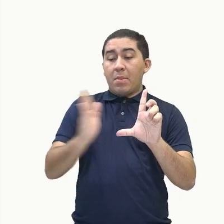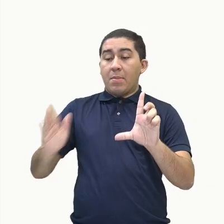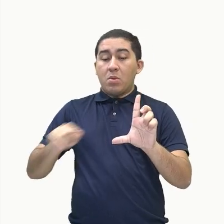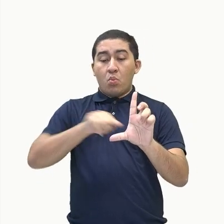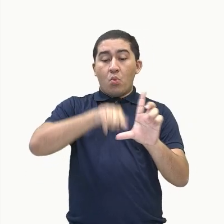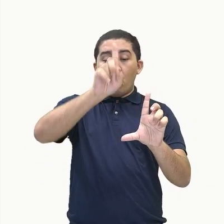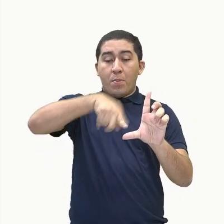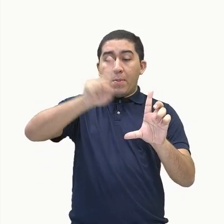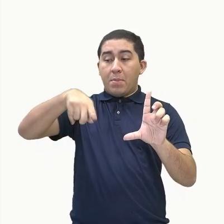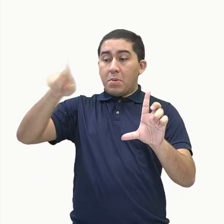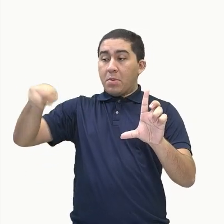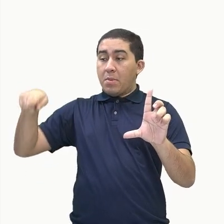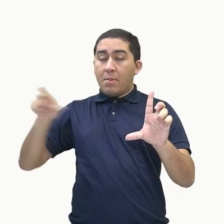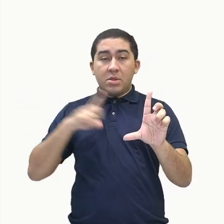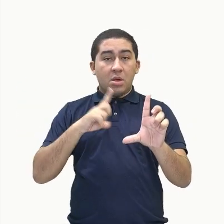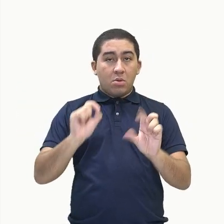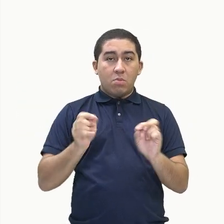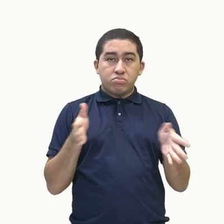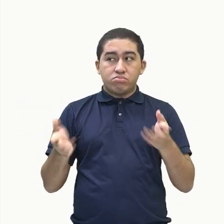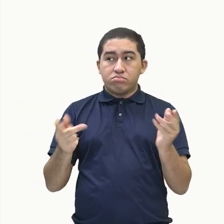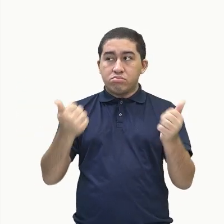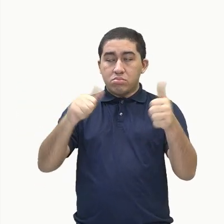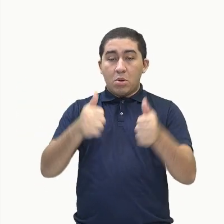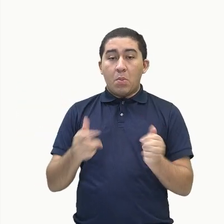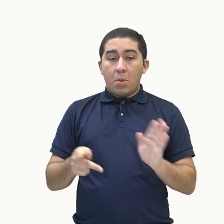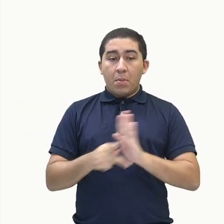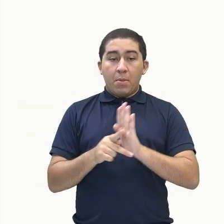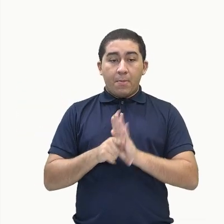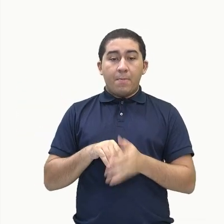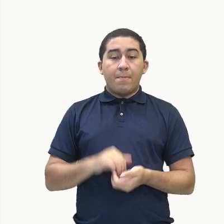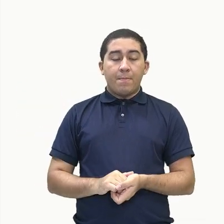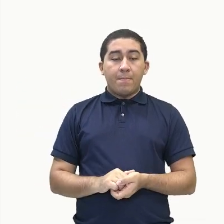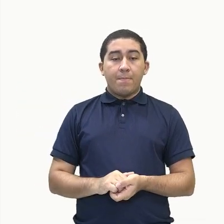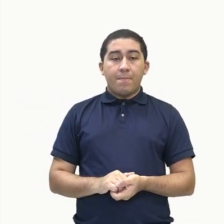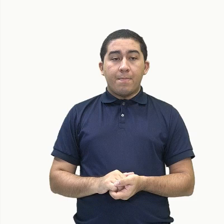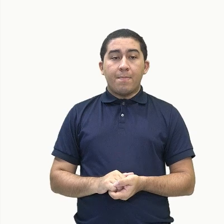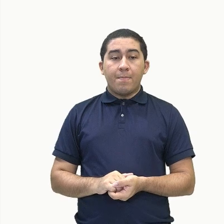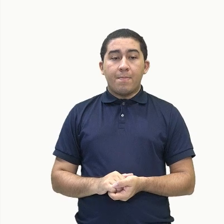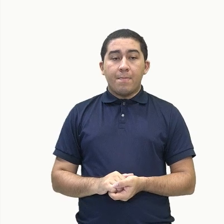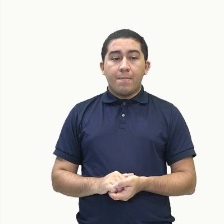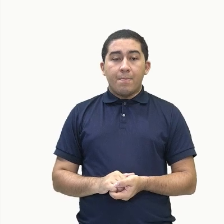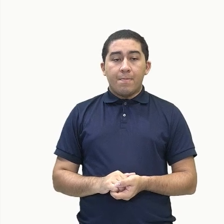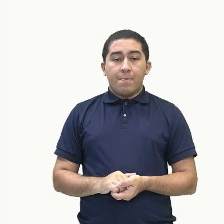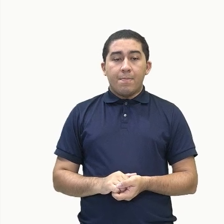fenômeno ao longo do tempo, né? Uma comparação aí, muito bem.